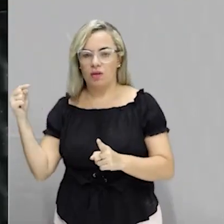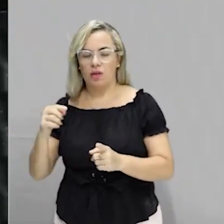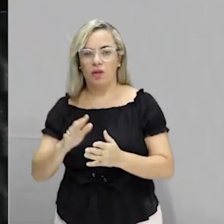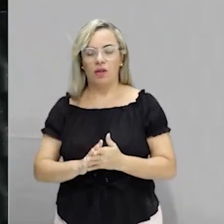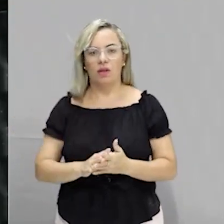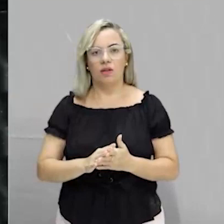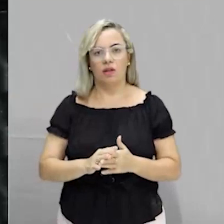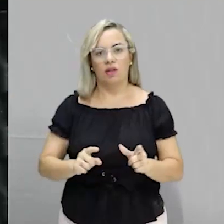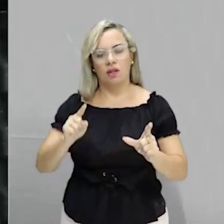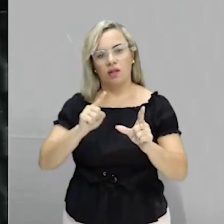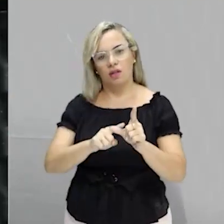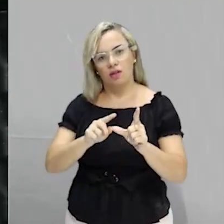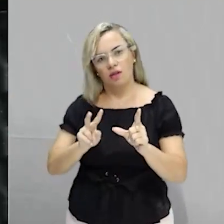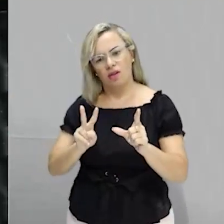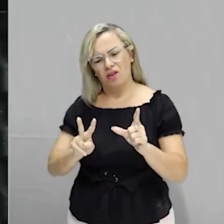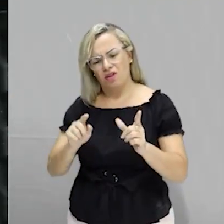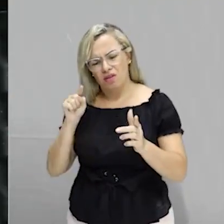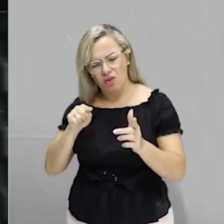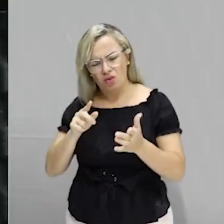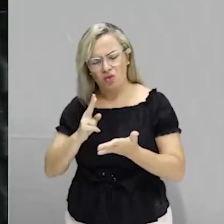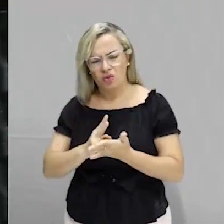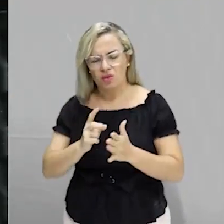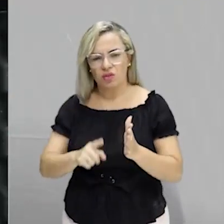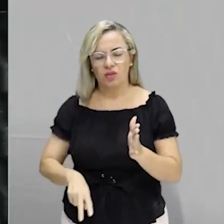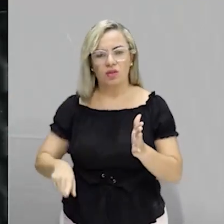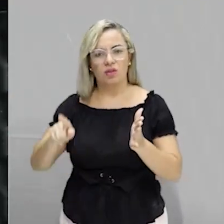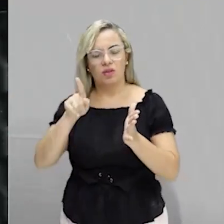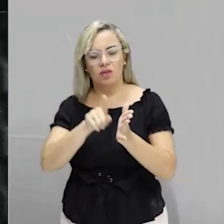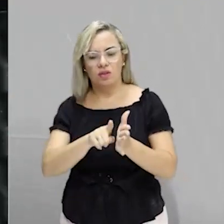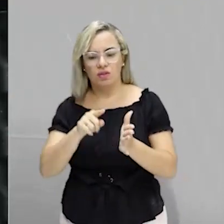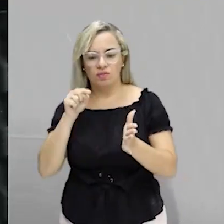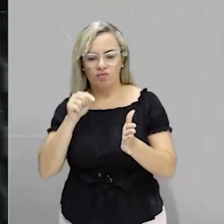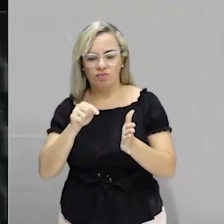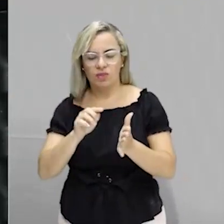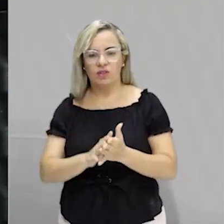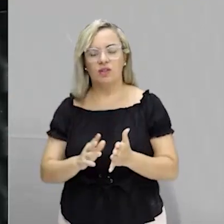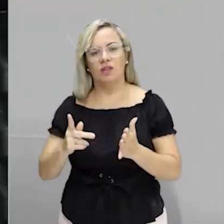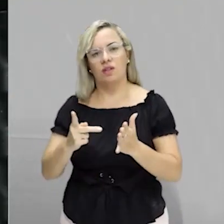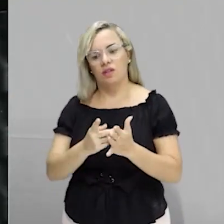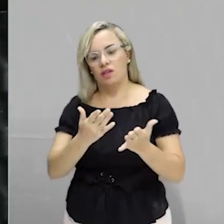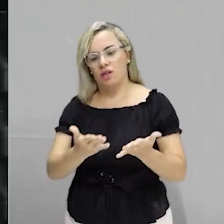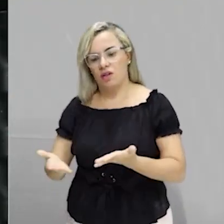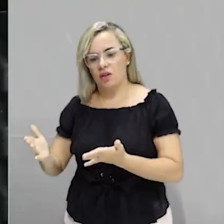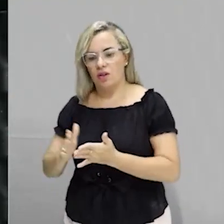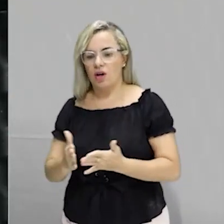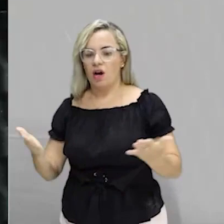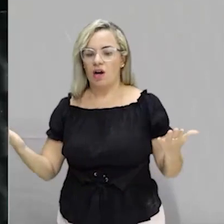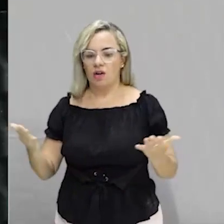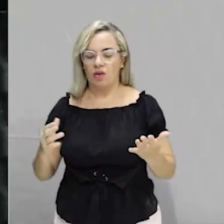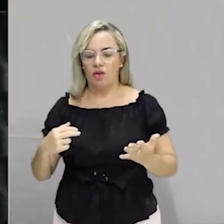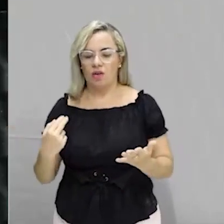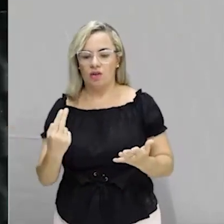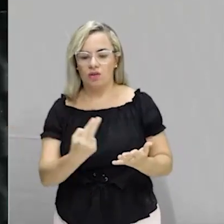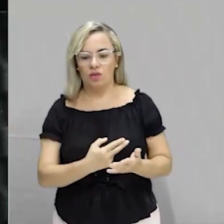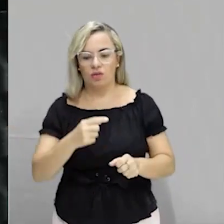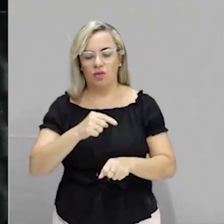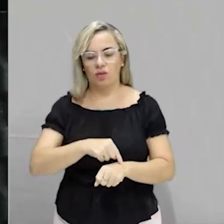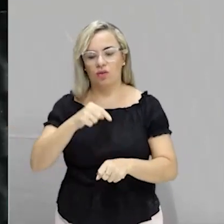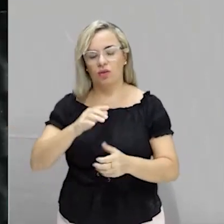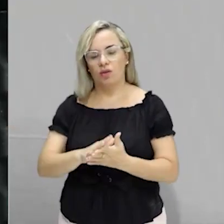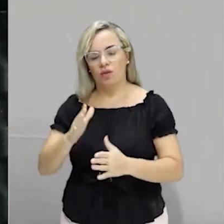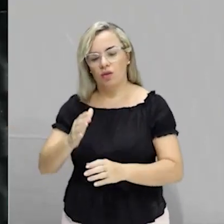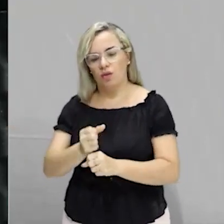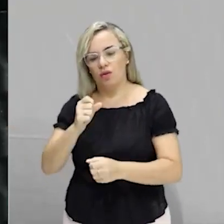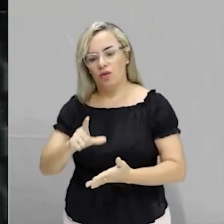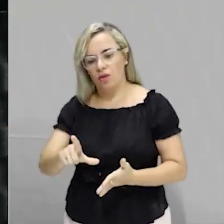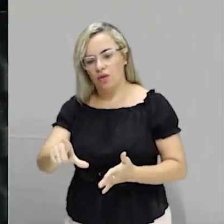vai estar errado. Porque ao final, o que é que tu faz? Multiplica por menos 1. Aqui, no nosso momento aqui, eu